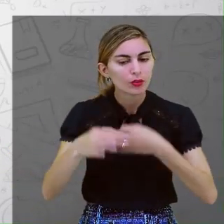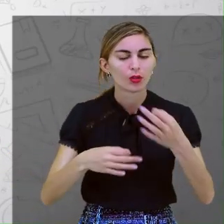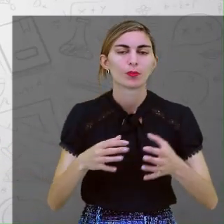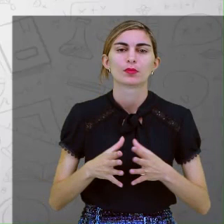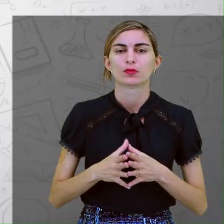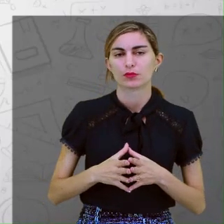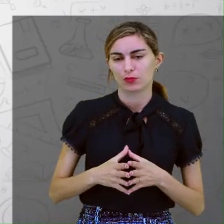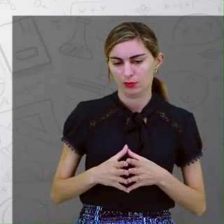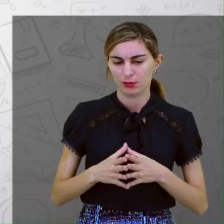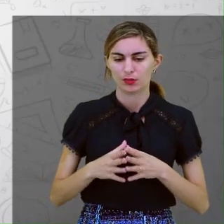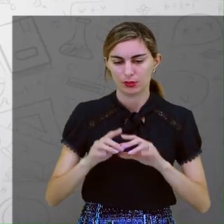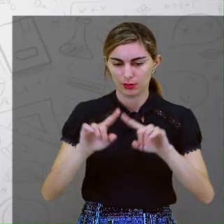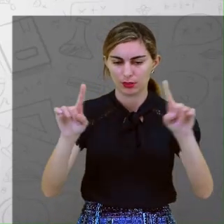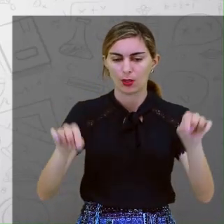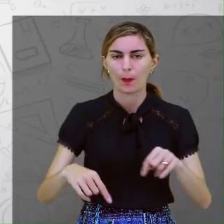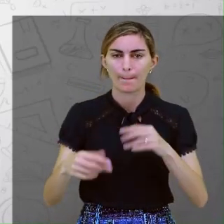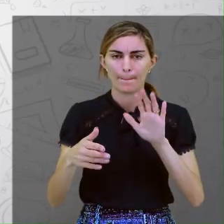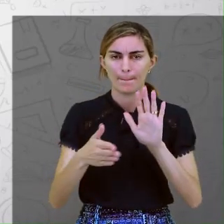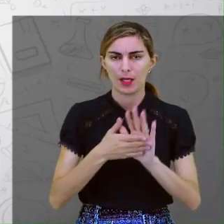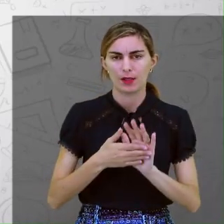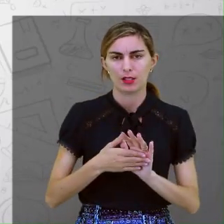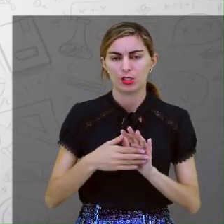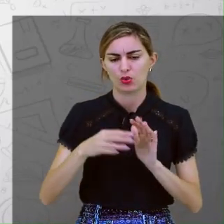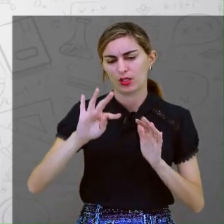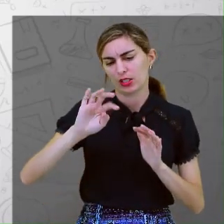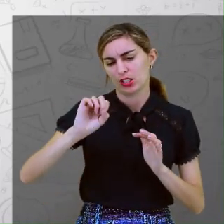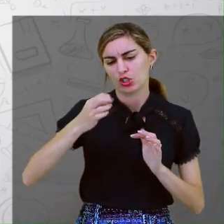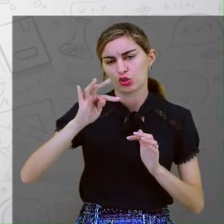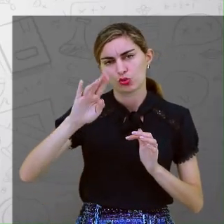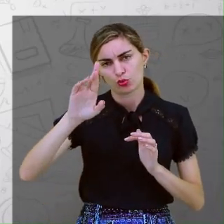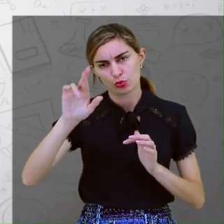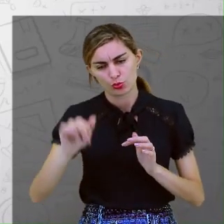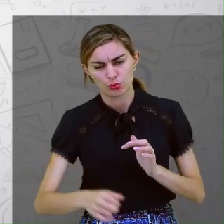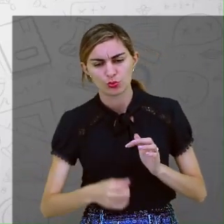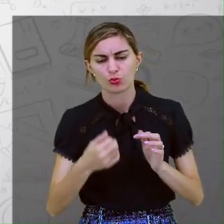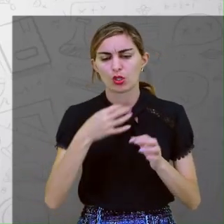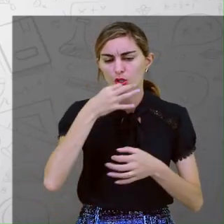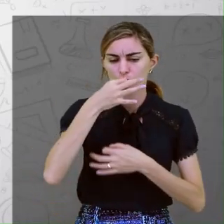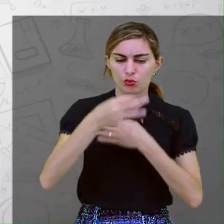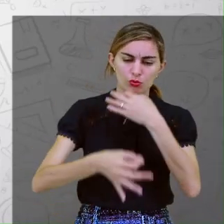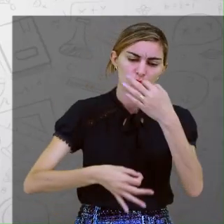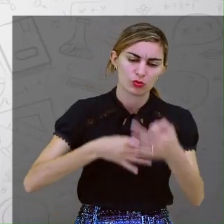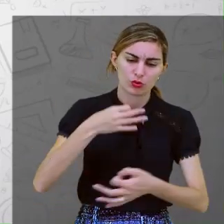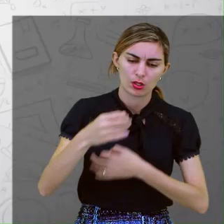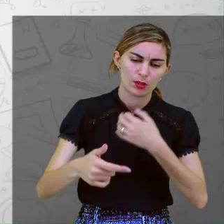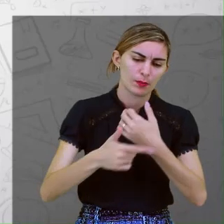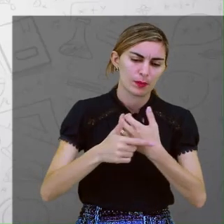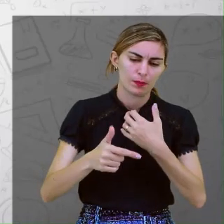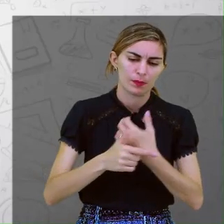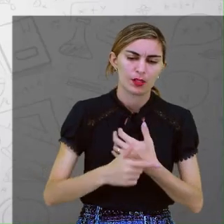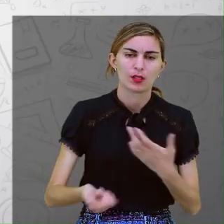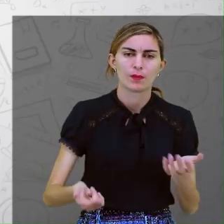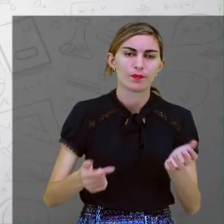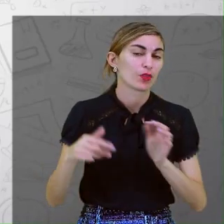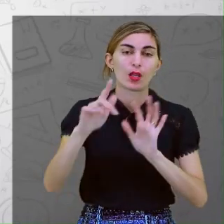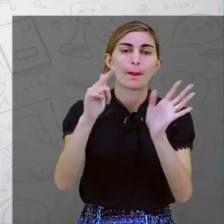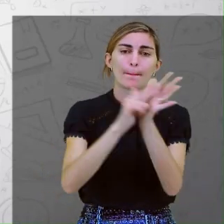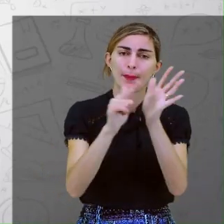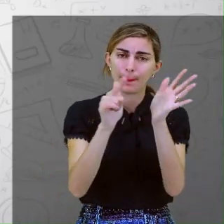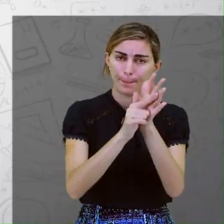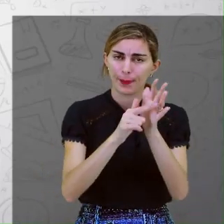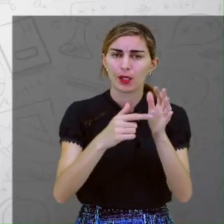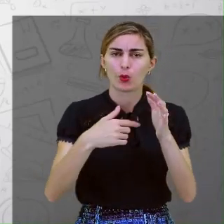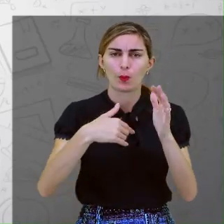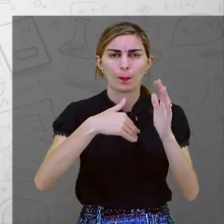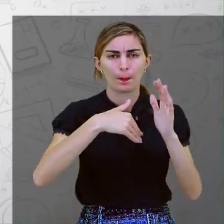opções, né? Seria um padrão ali com várias texturas, dá para estar sugerindo ali os papéis de parede, os